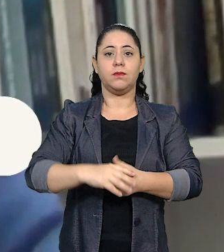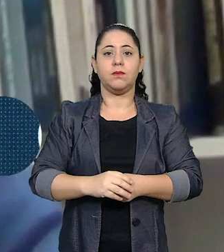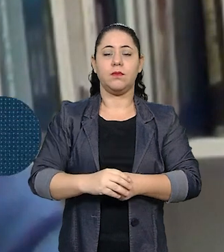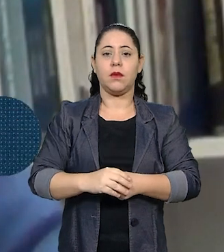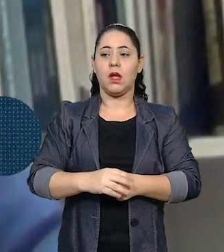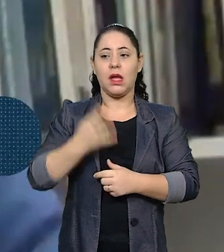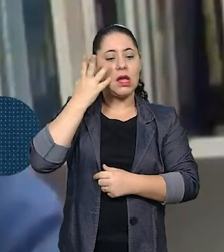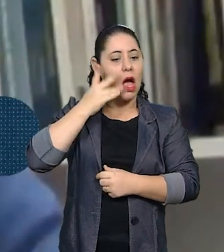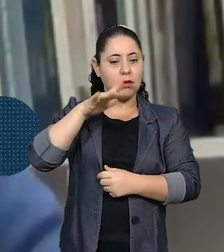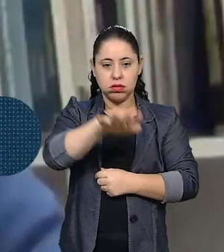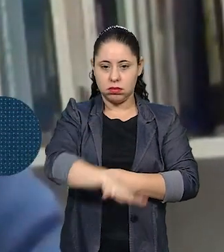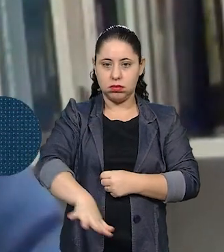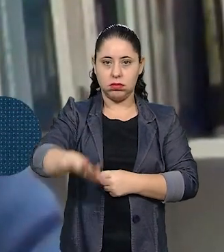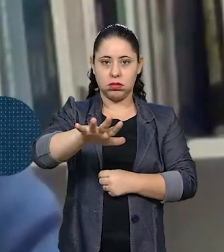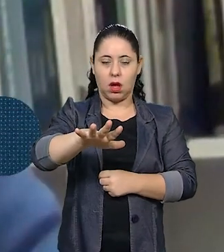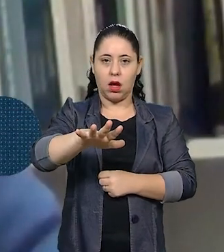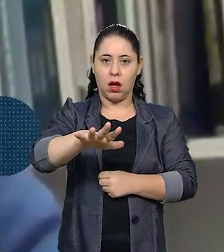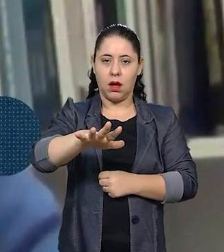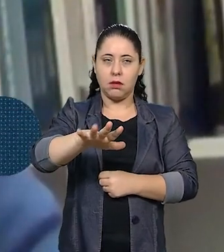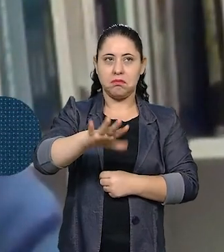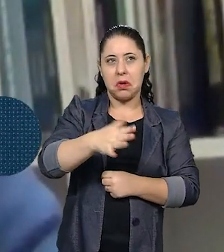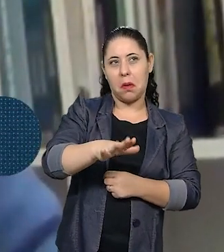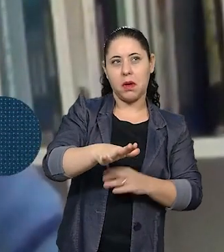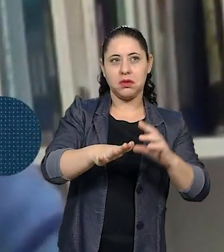das creches no país. A gente viu que